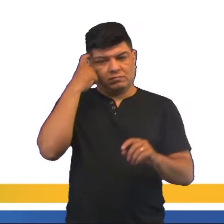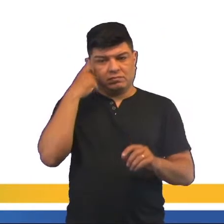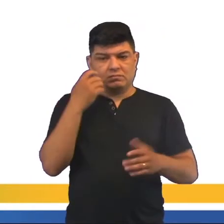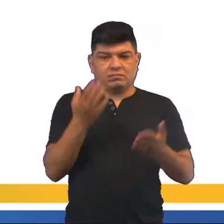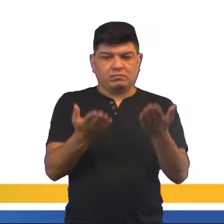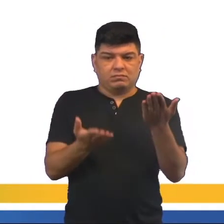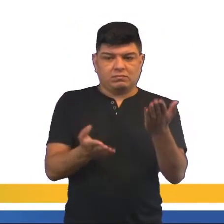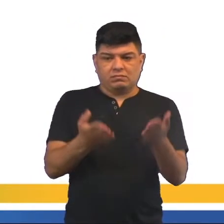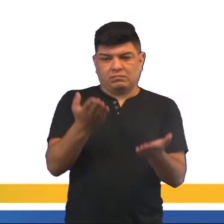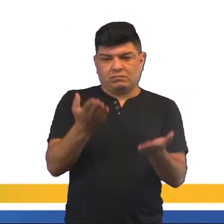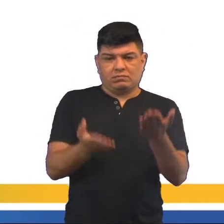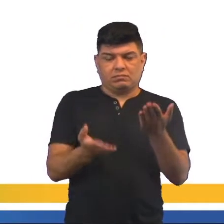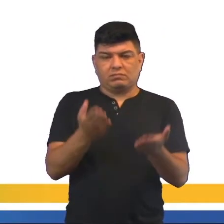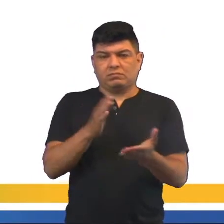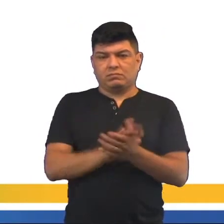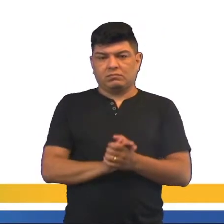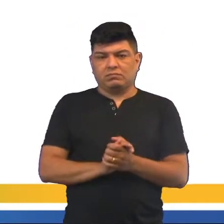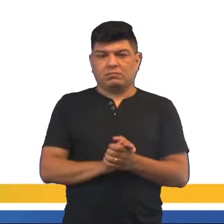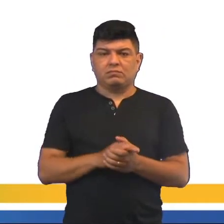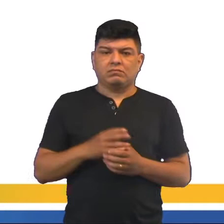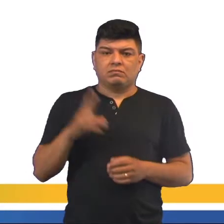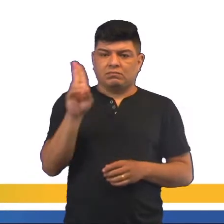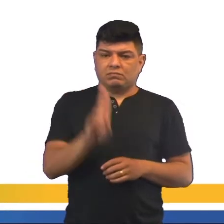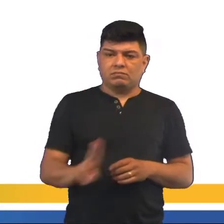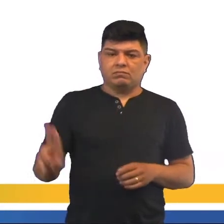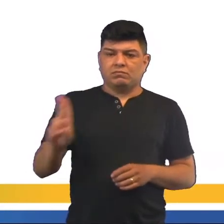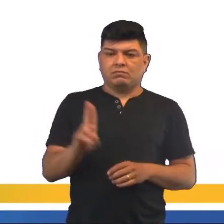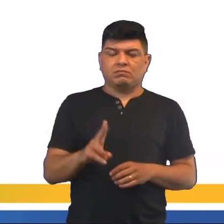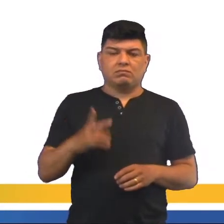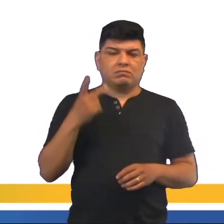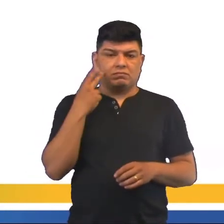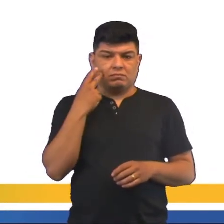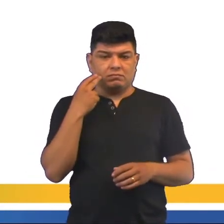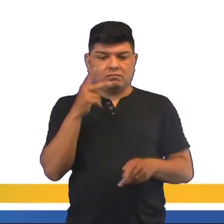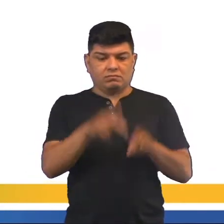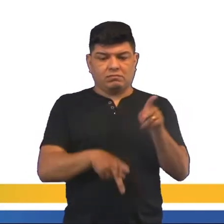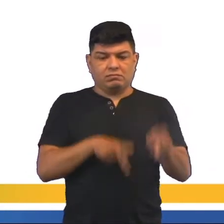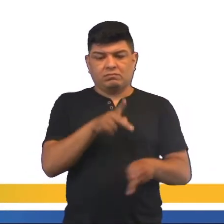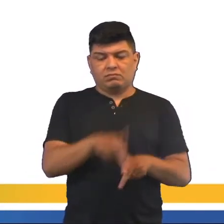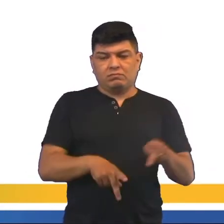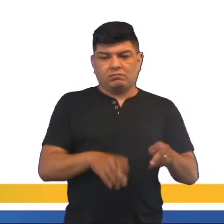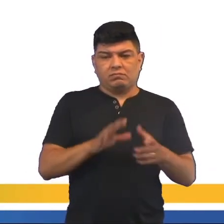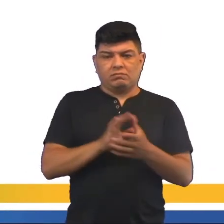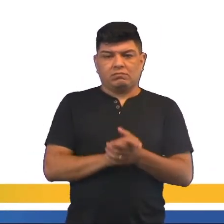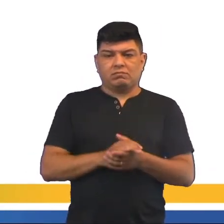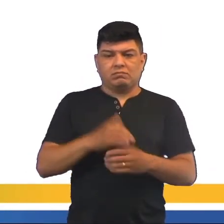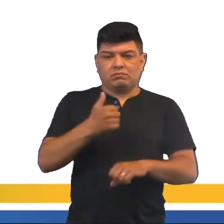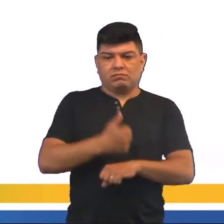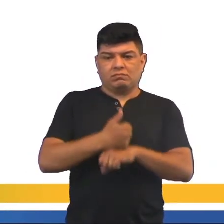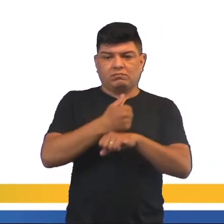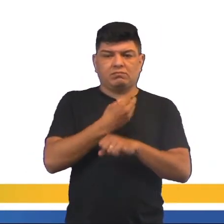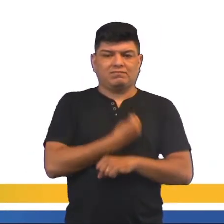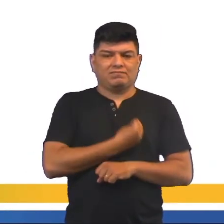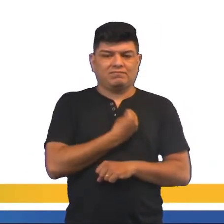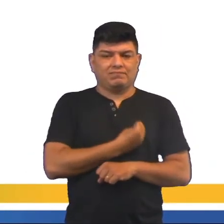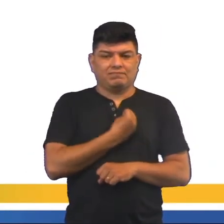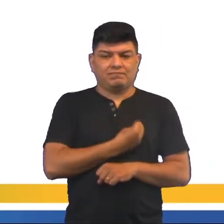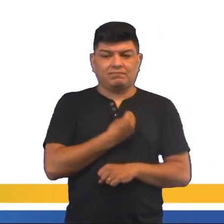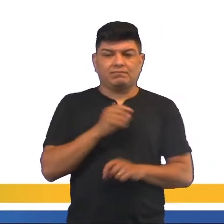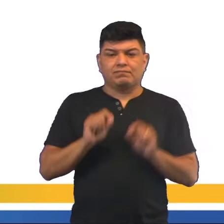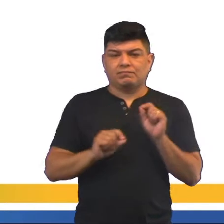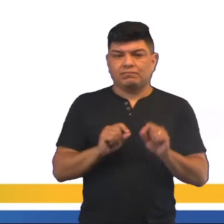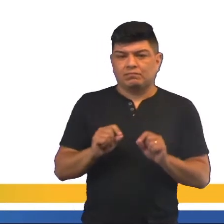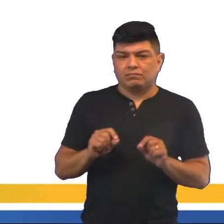ecologicamente equilibrado, que é o bem de uso comum do povo e é essencial à sadia qualidade de vida, impondo-se